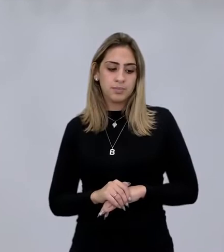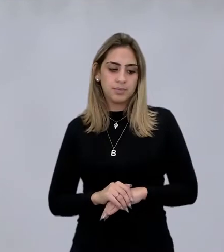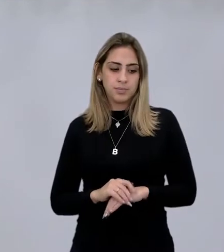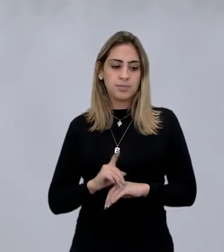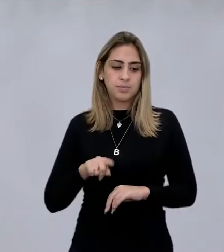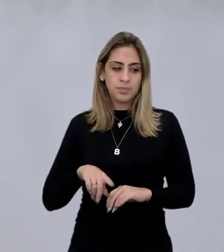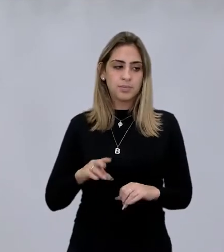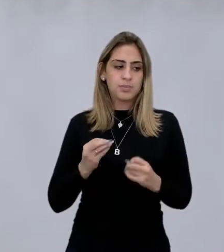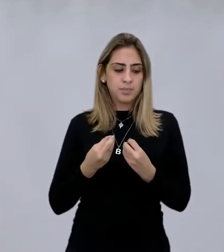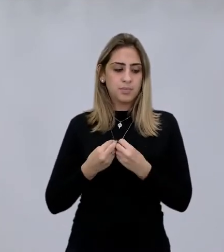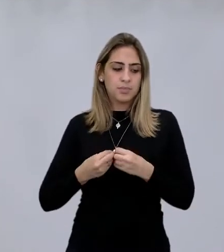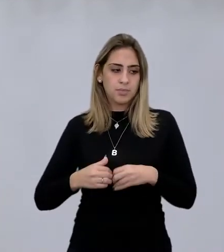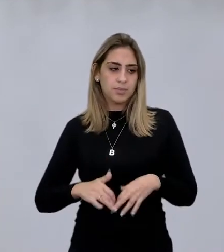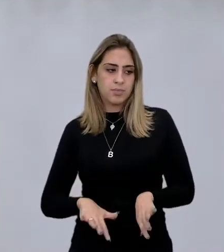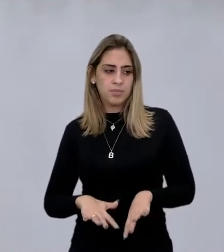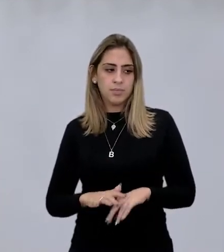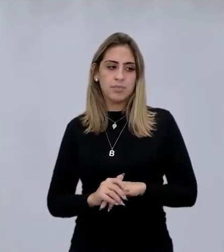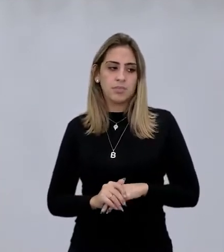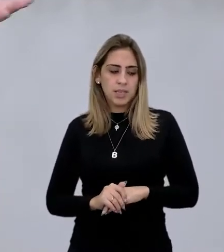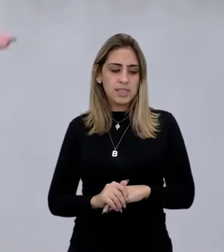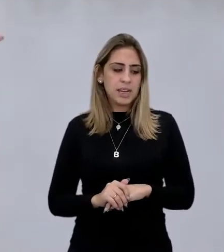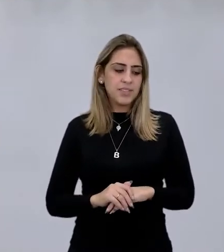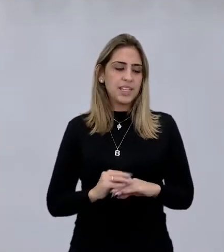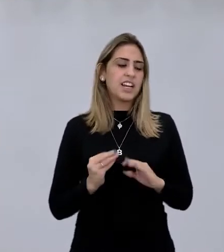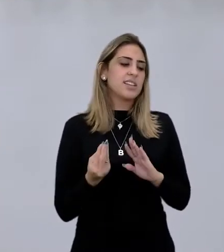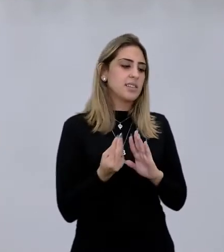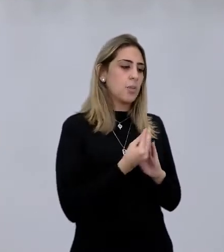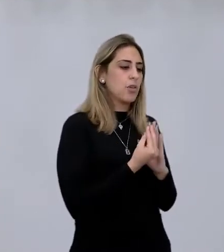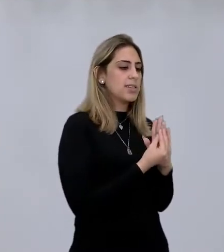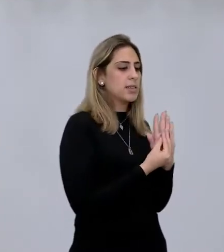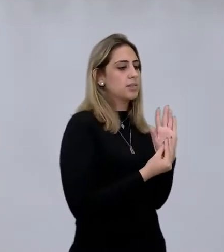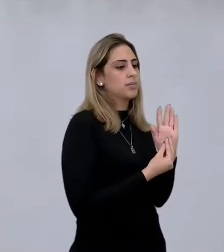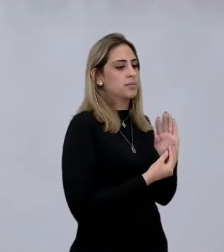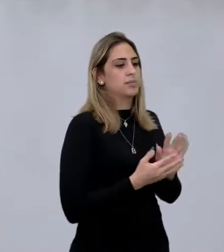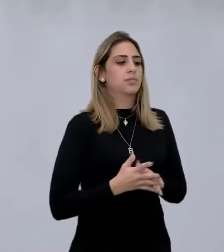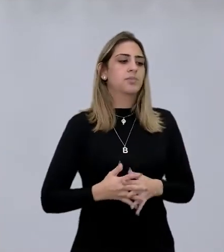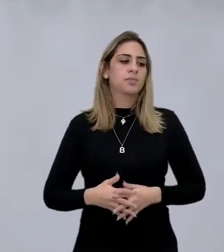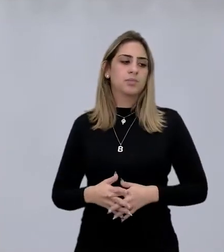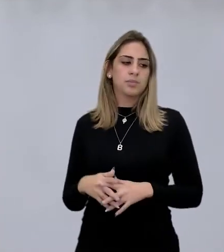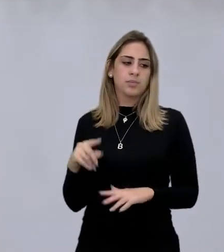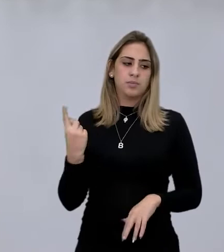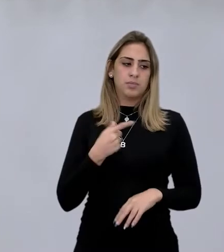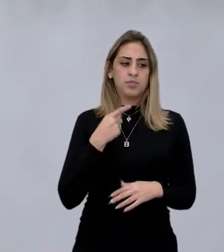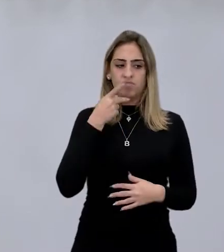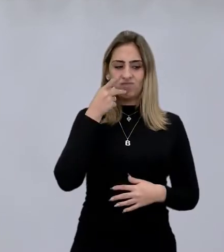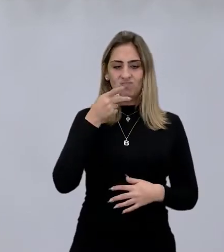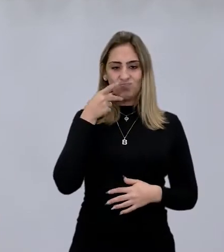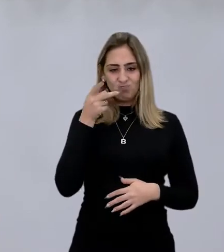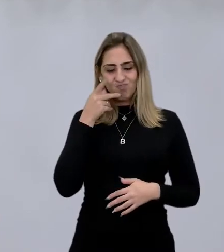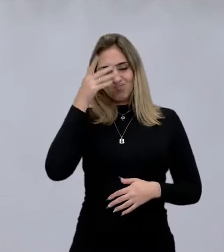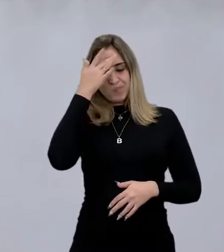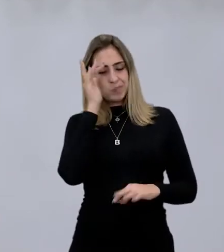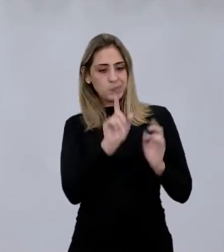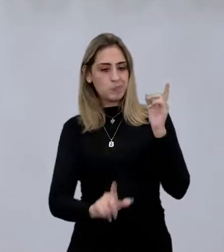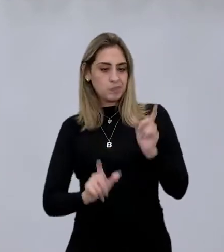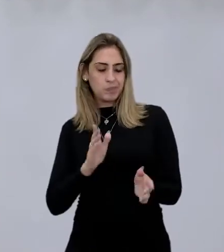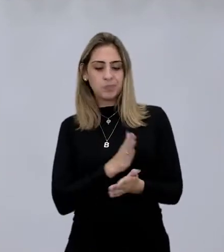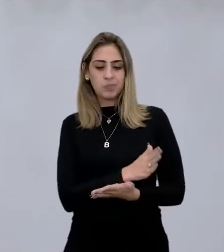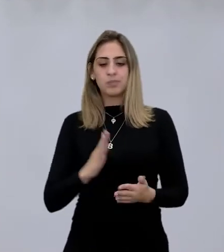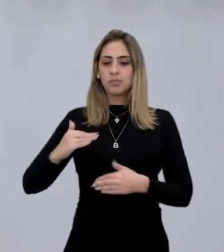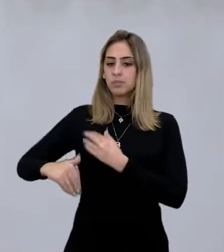é prejudicial à saúde durante a vida inteira, mas principalmente quando a gente fala sobre pessoas em fase